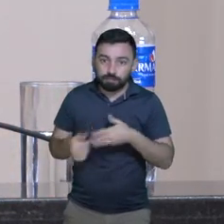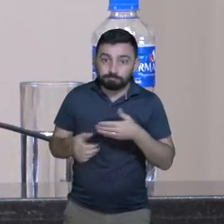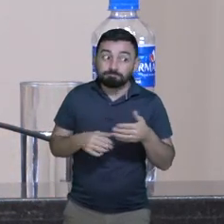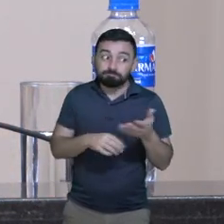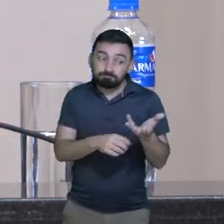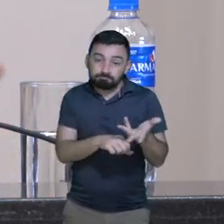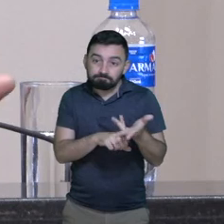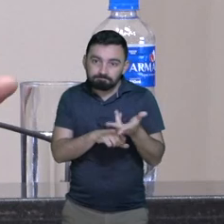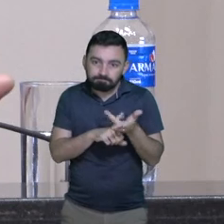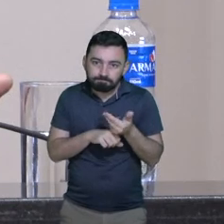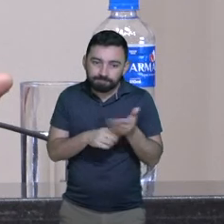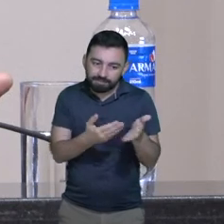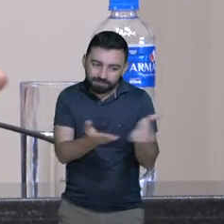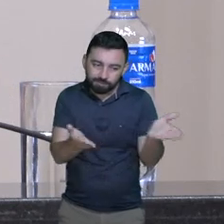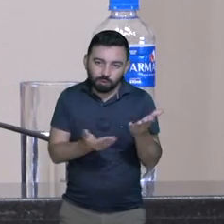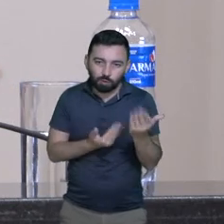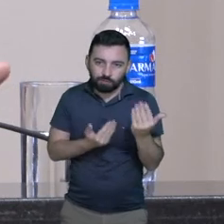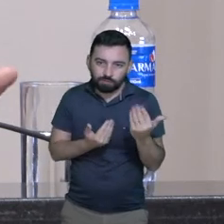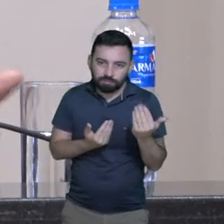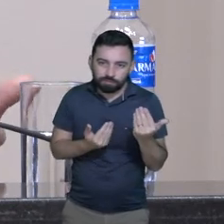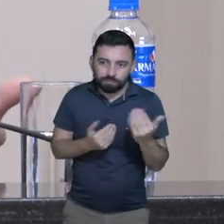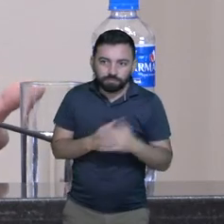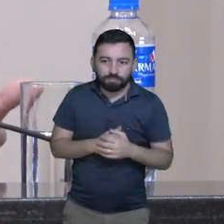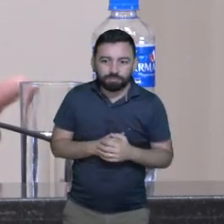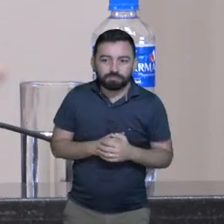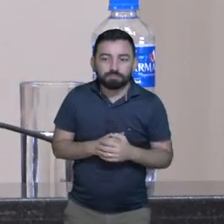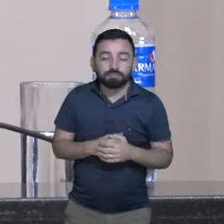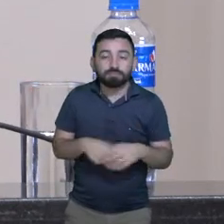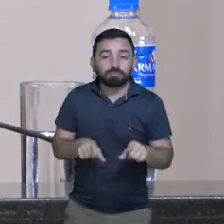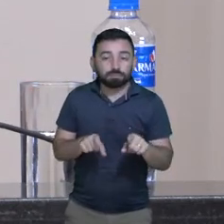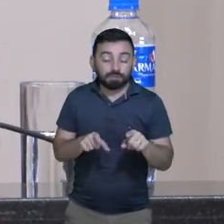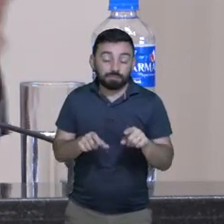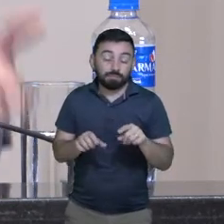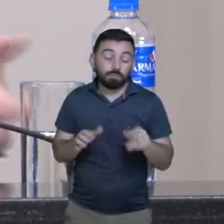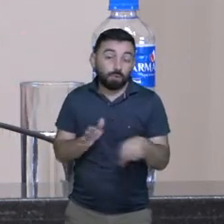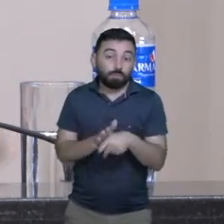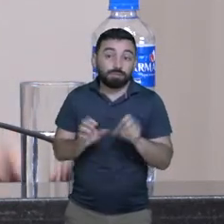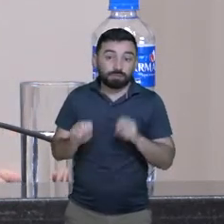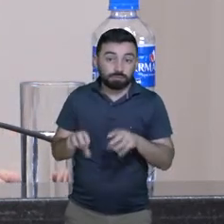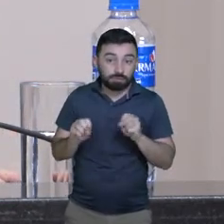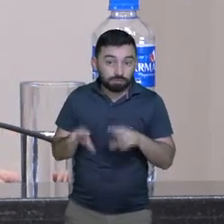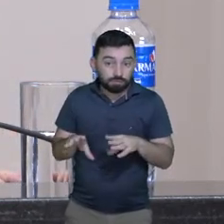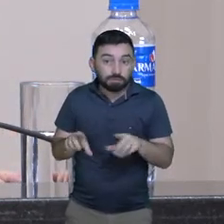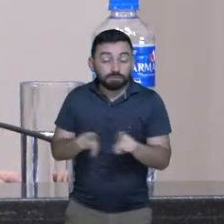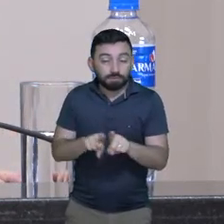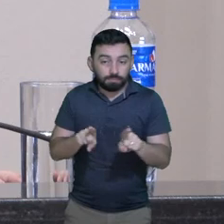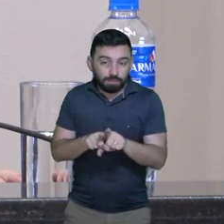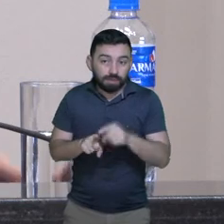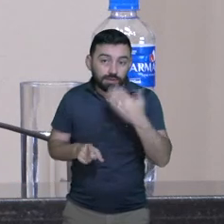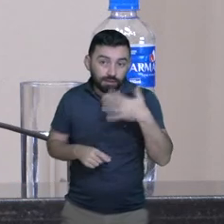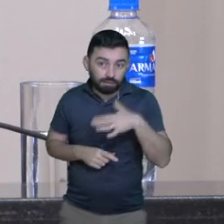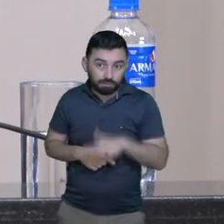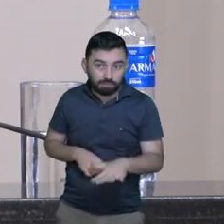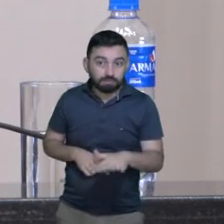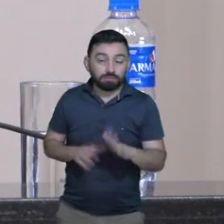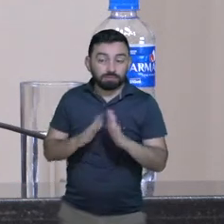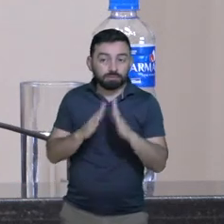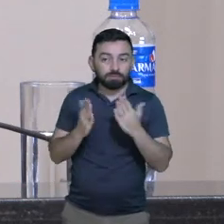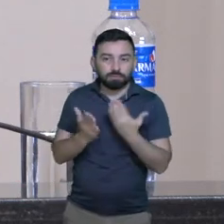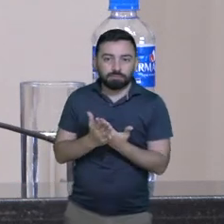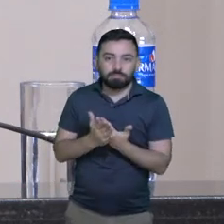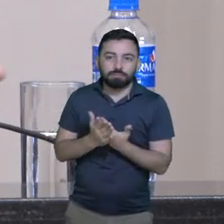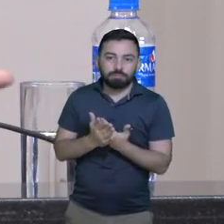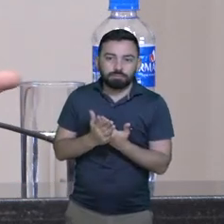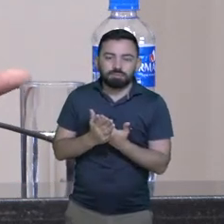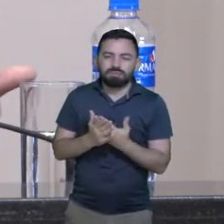de dessa Juventude para a as licenciaturas bem como e as crianças na escola então são são